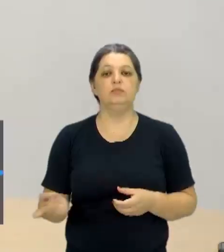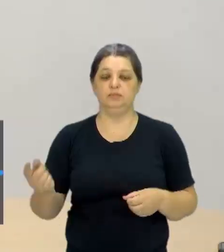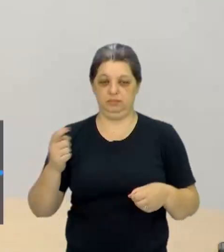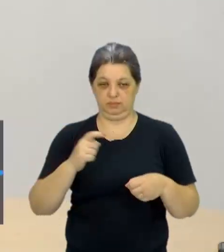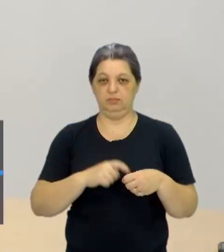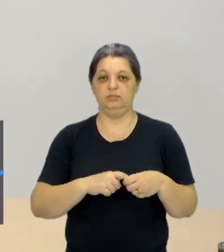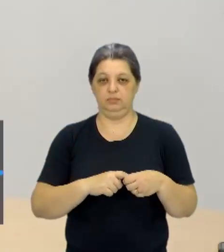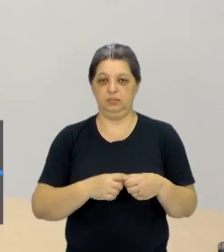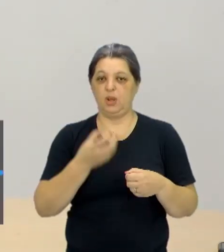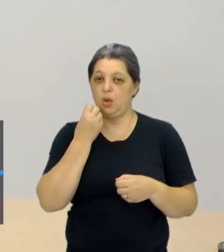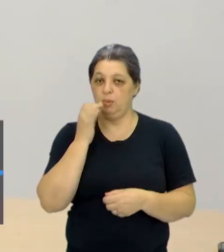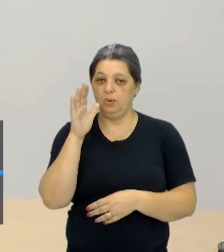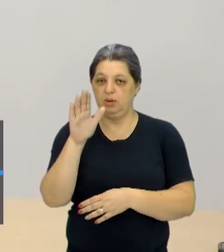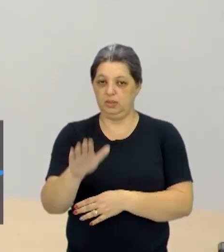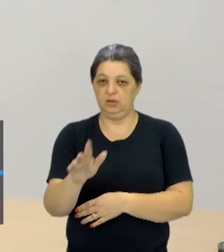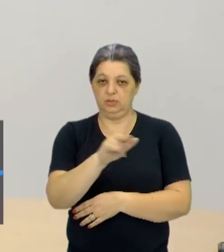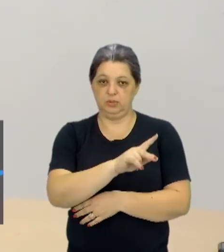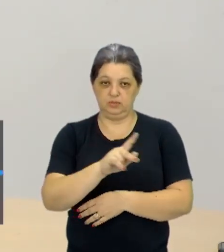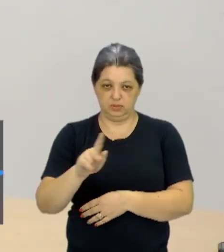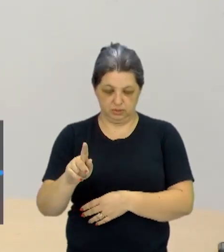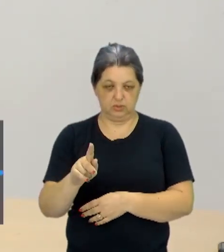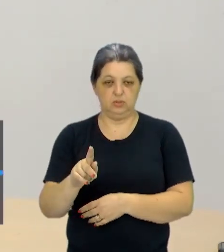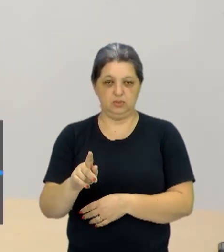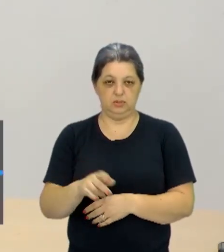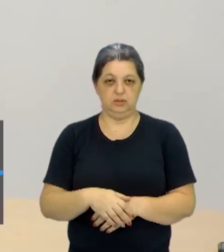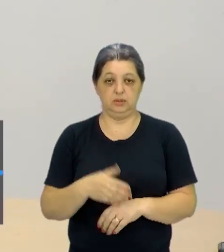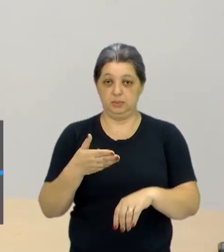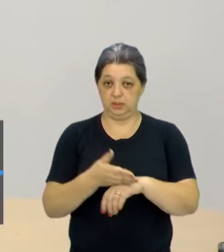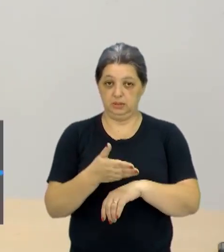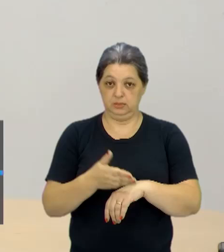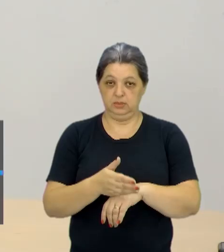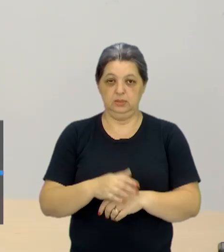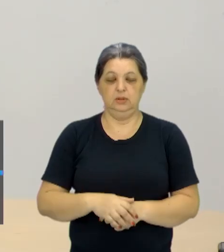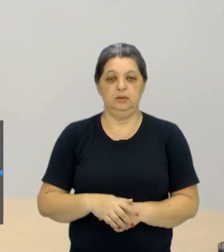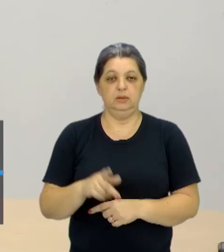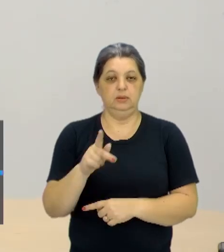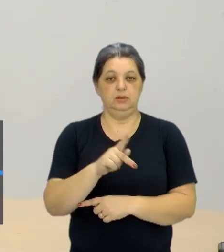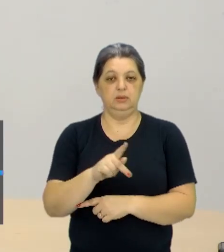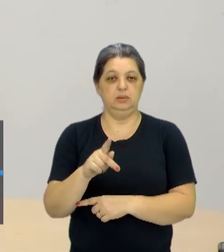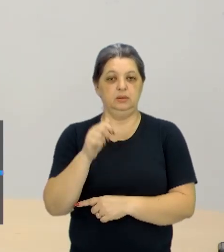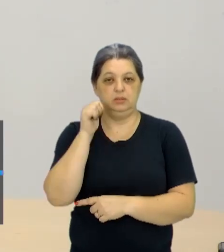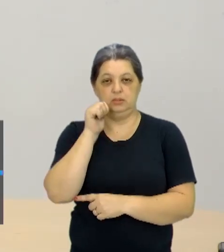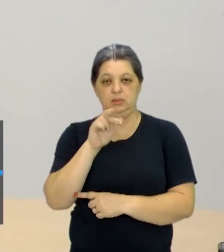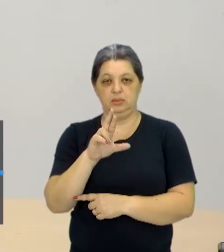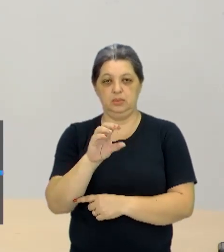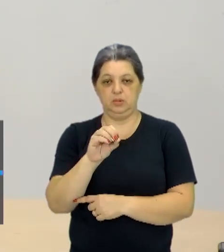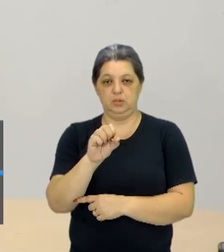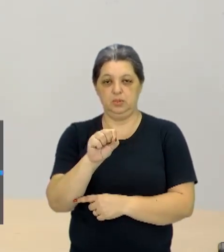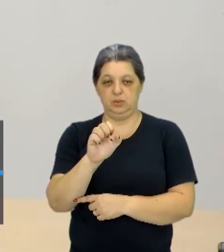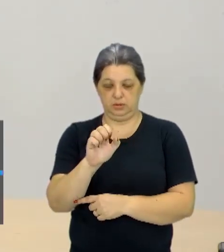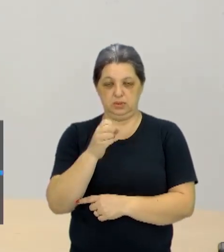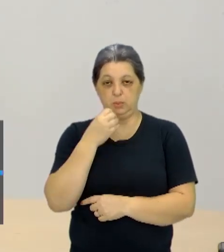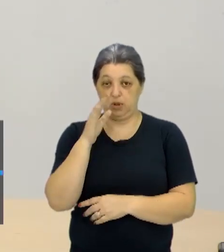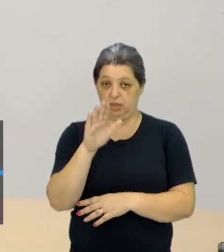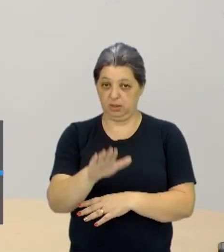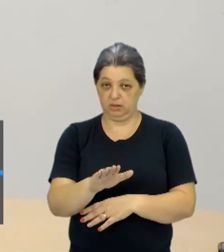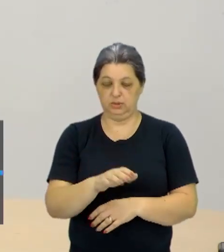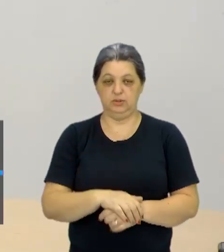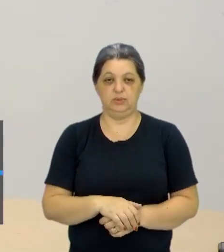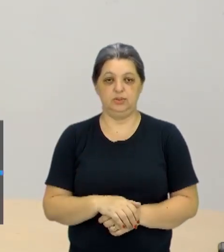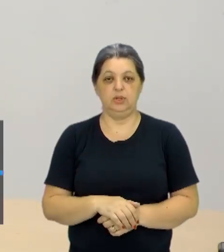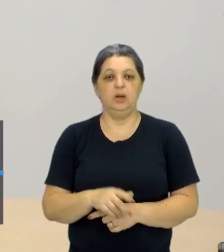Vamos dar boa tarde para alguns professores que estão aqui. Nós temos a professora Rose, boa tarde, professora.